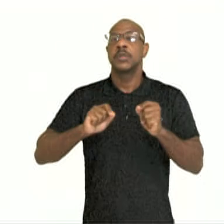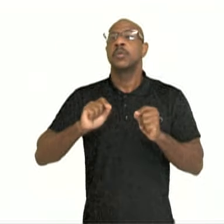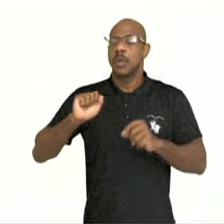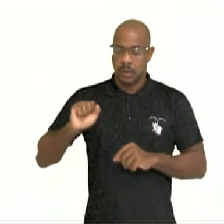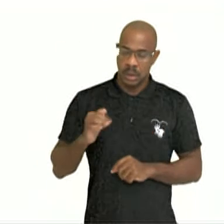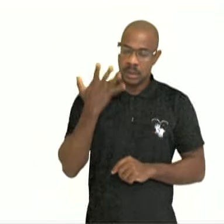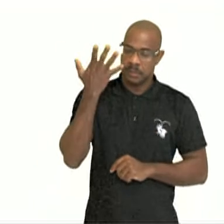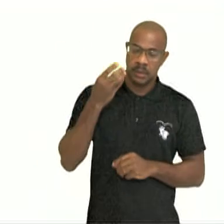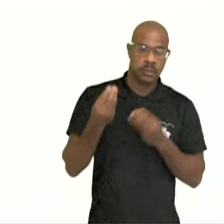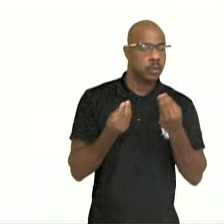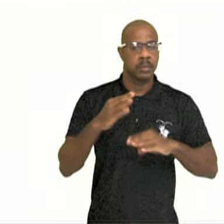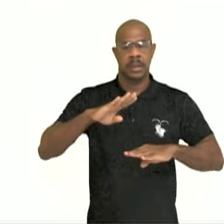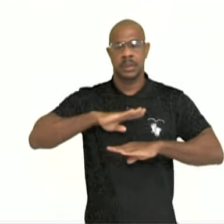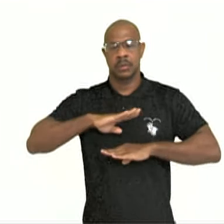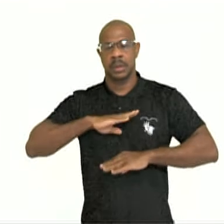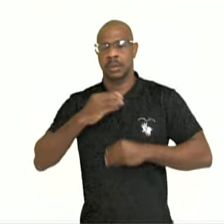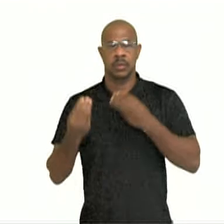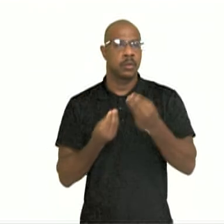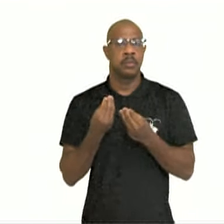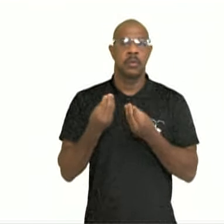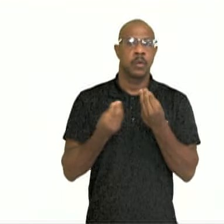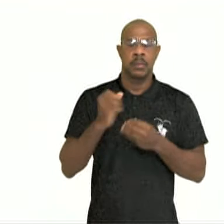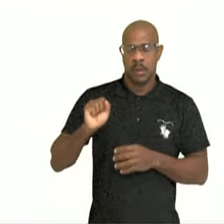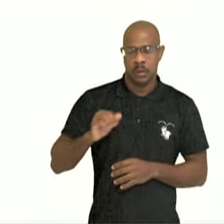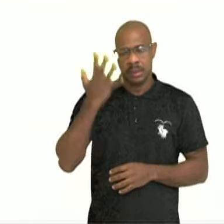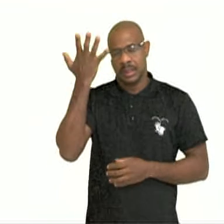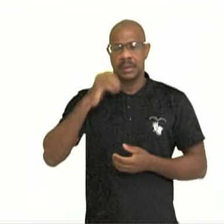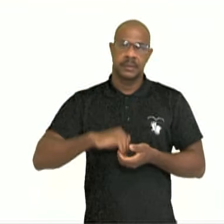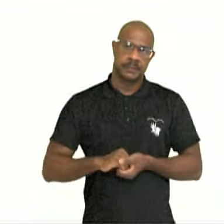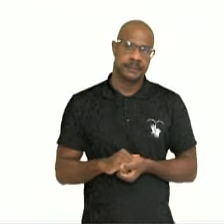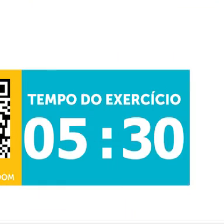eventos e que tipo de relação ocorre. Vamos lá?